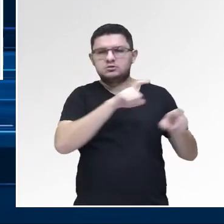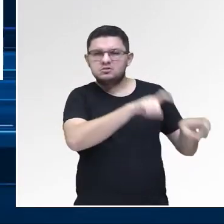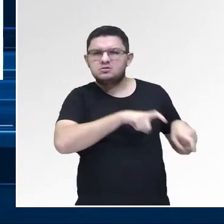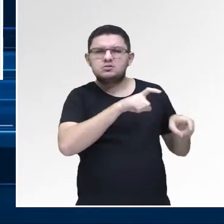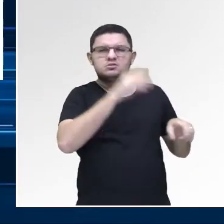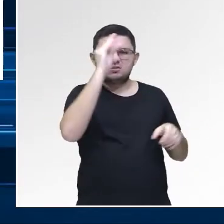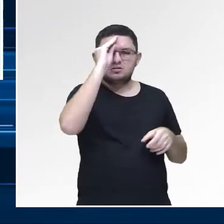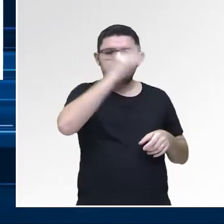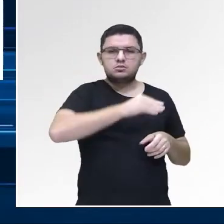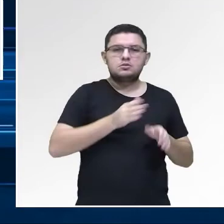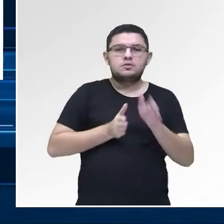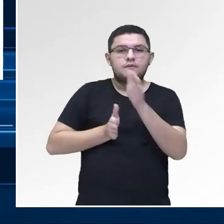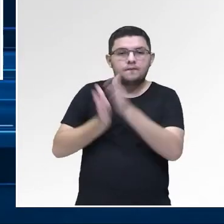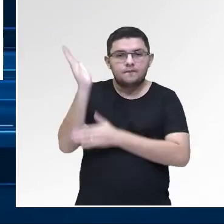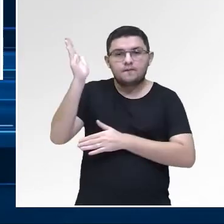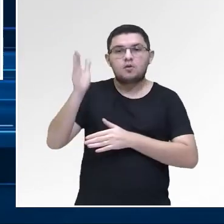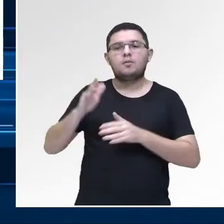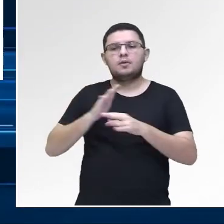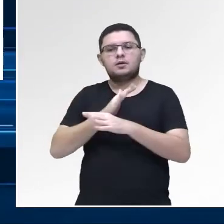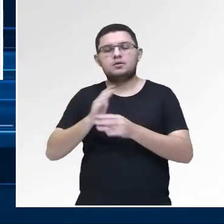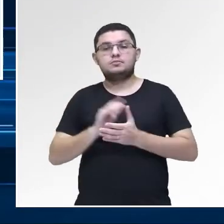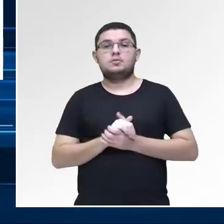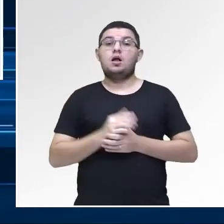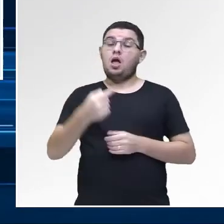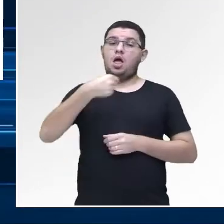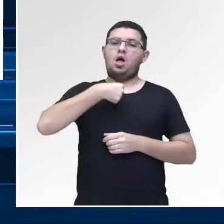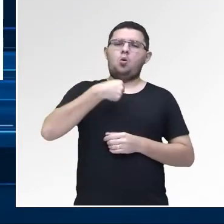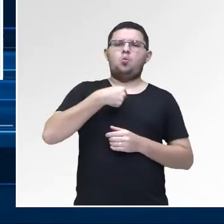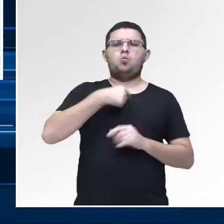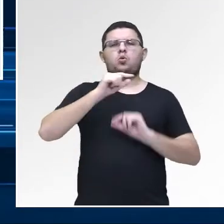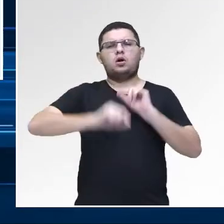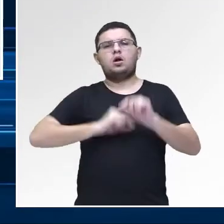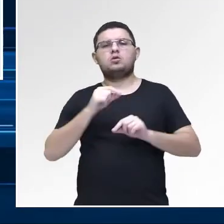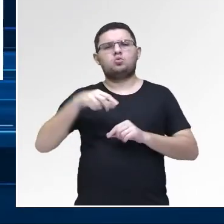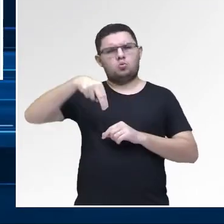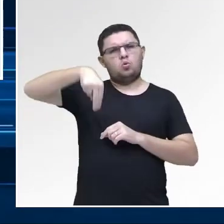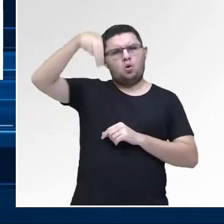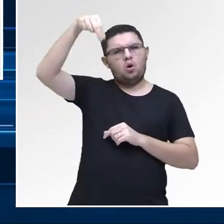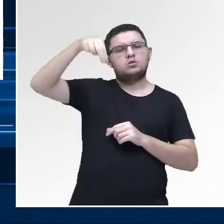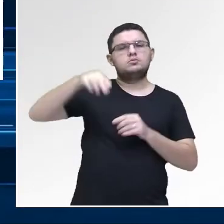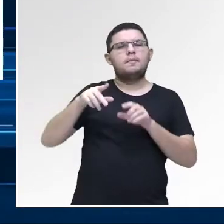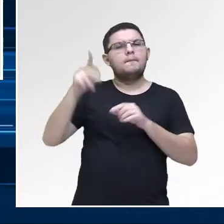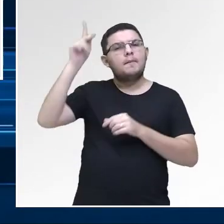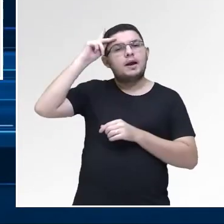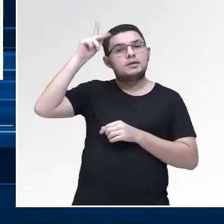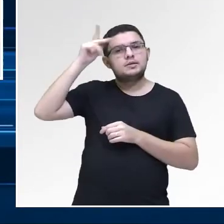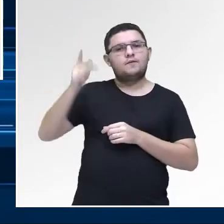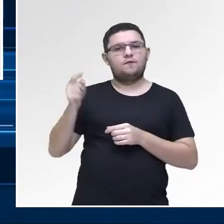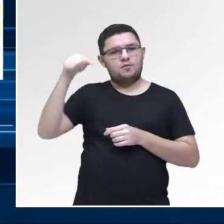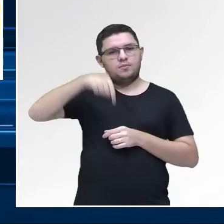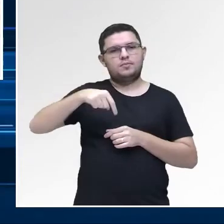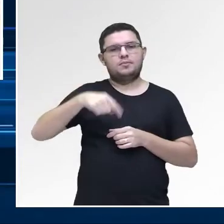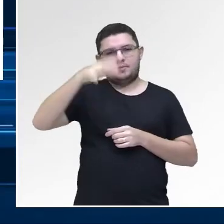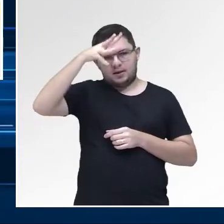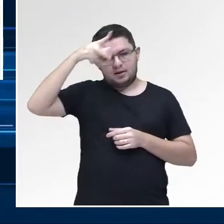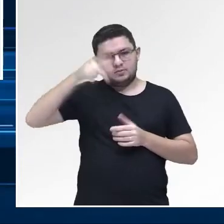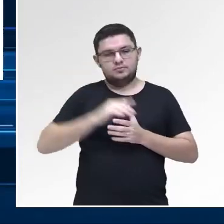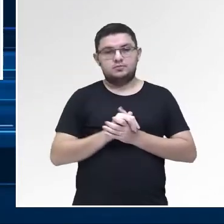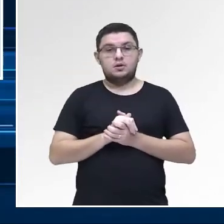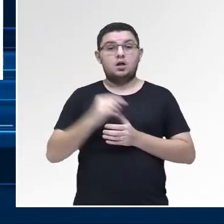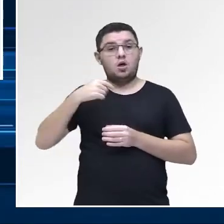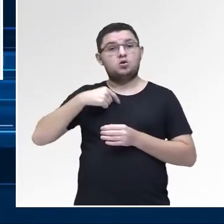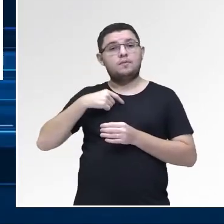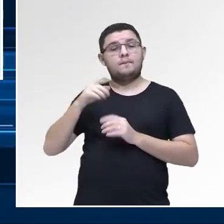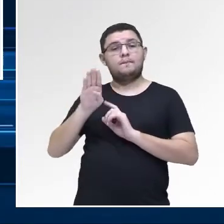Sou da região norte, aqui do Amazonas mesmo, e sou do município de Parintins. Eu sou de Benjamin Constant, aqui do